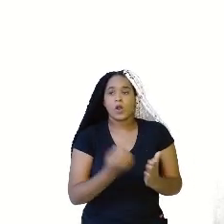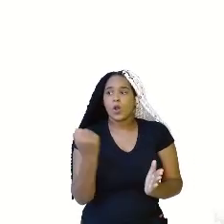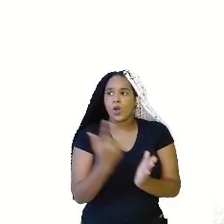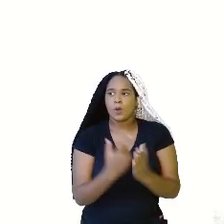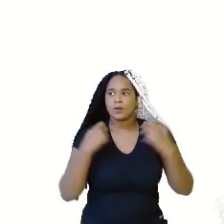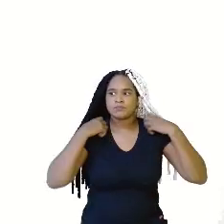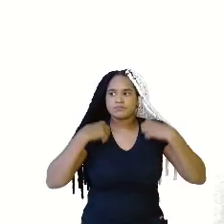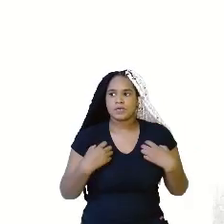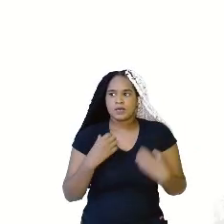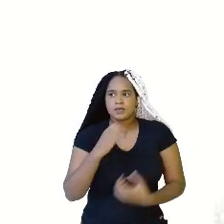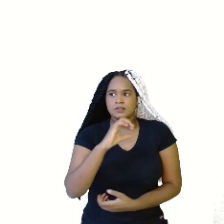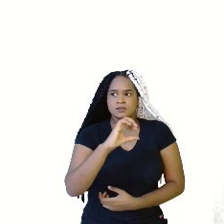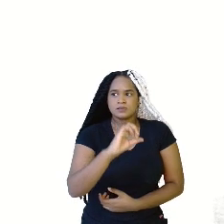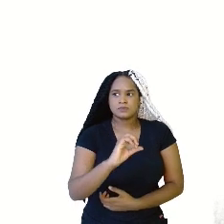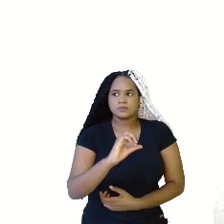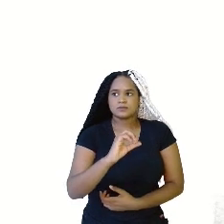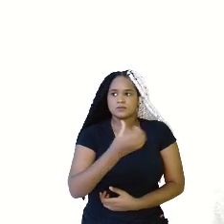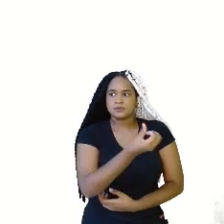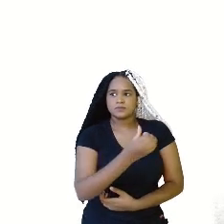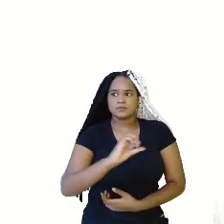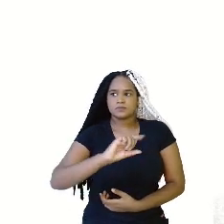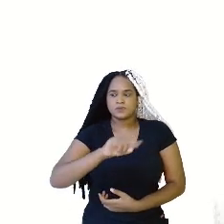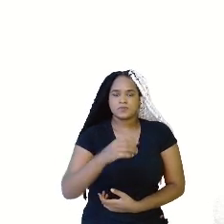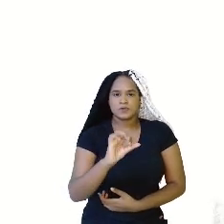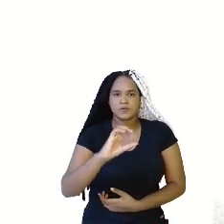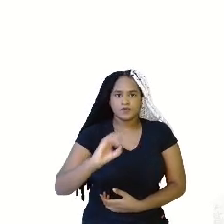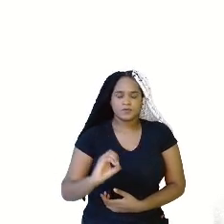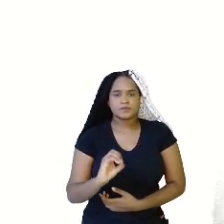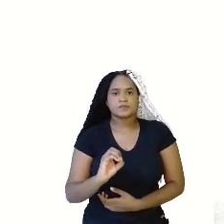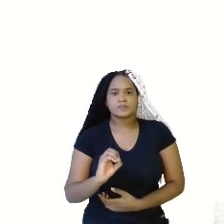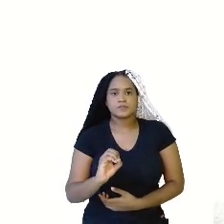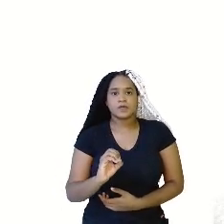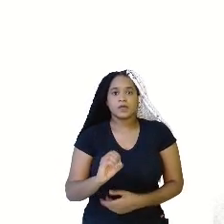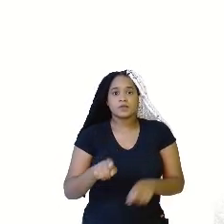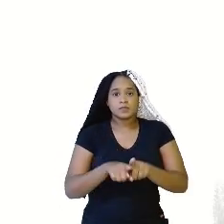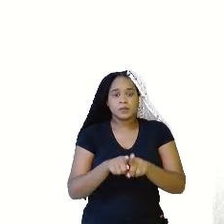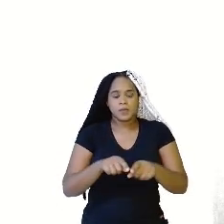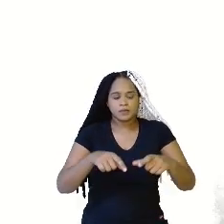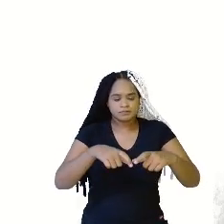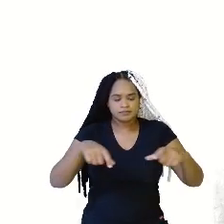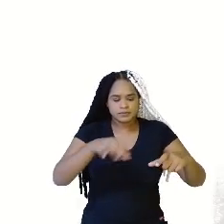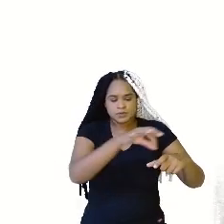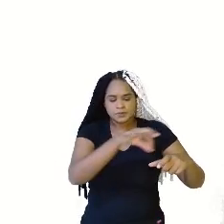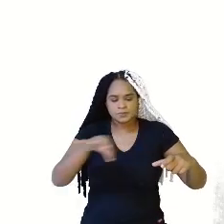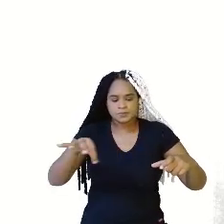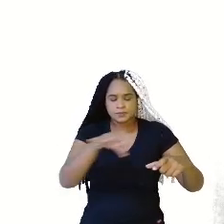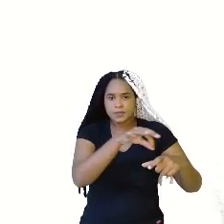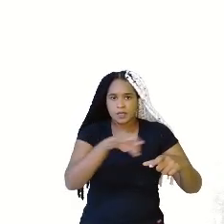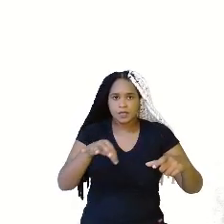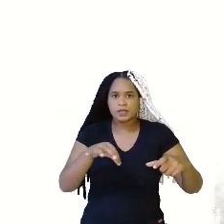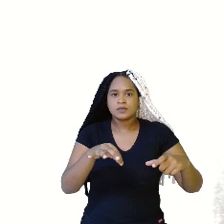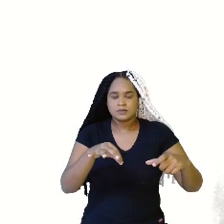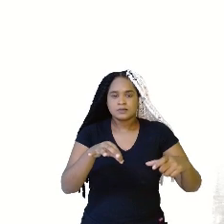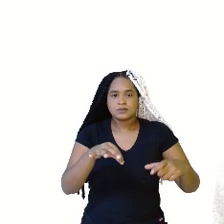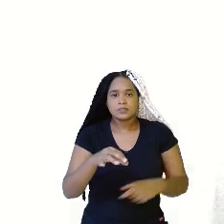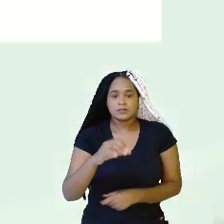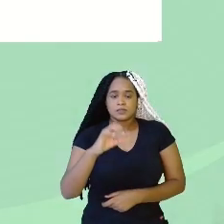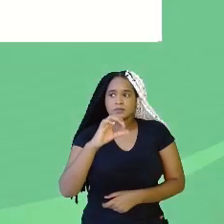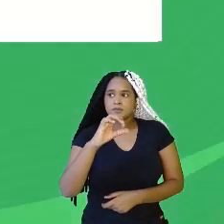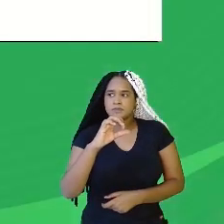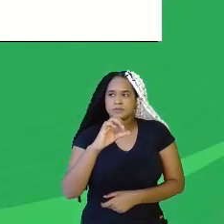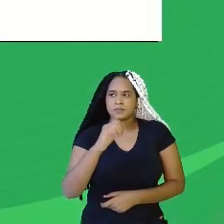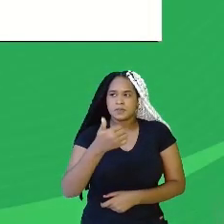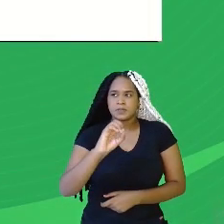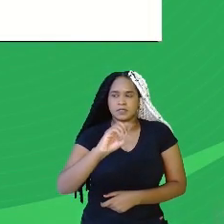69,90 e um estojo por R$ 10,90. Qual foi o valor gasto para comprar esses materiais? Vamos